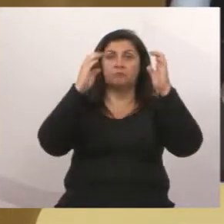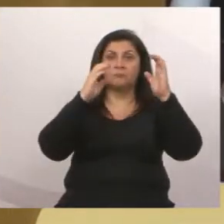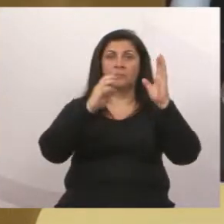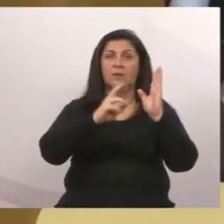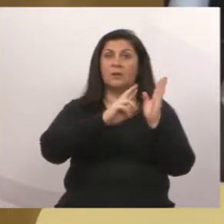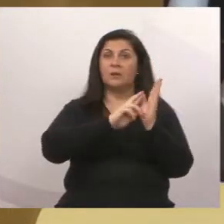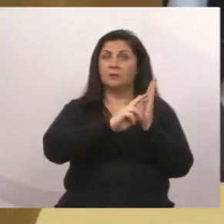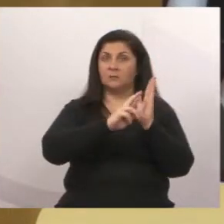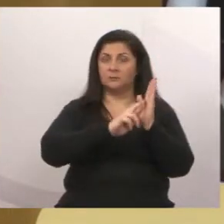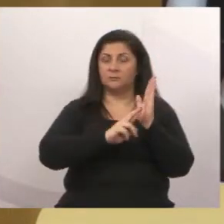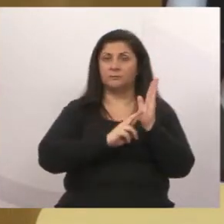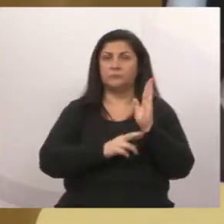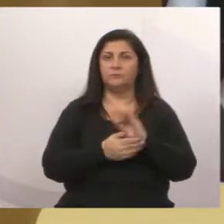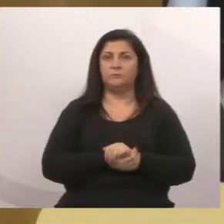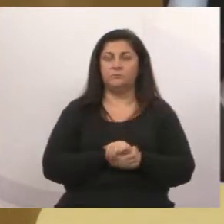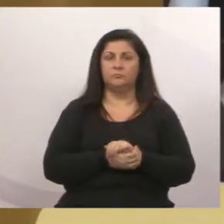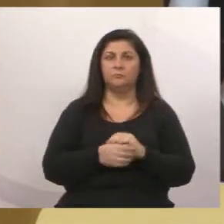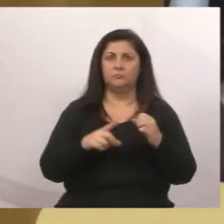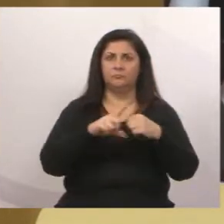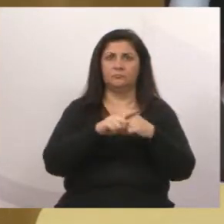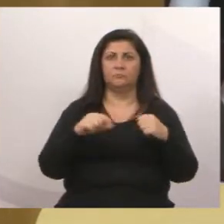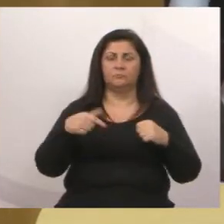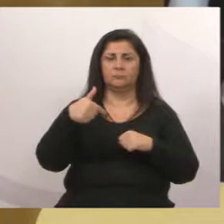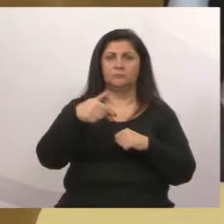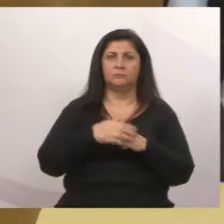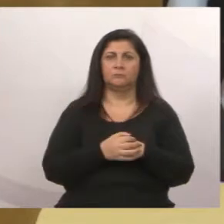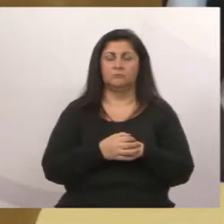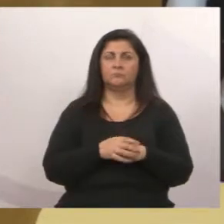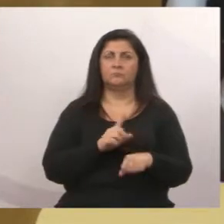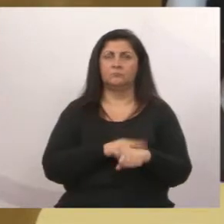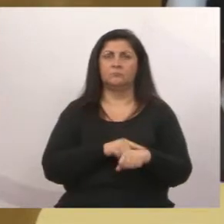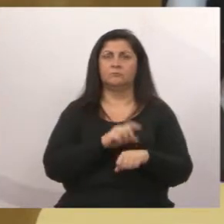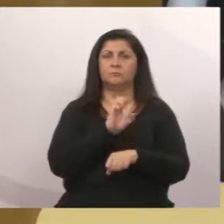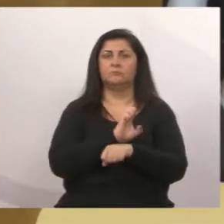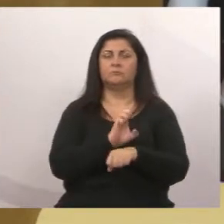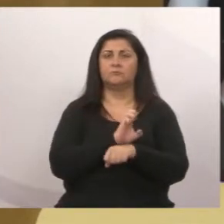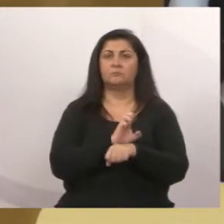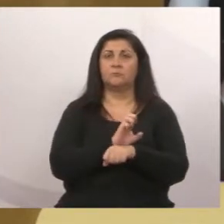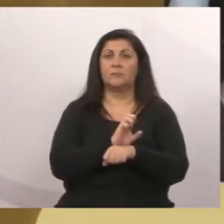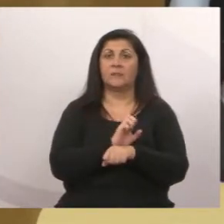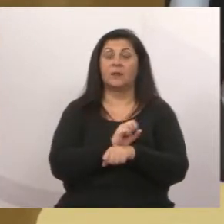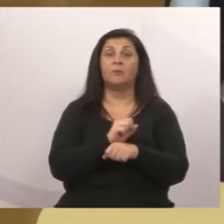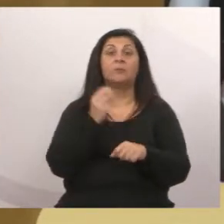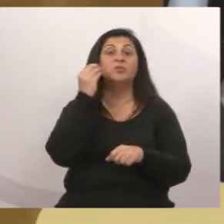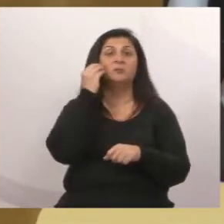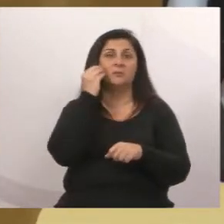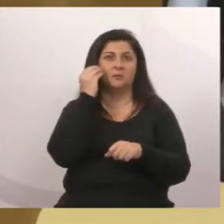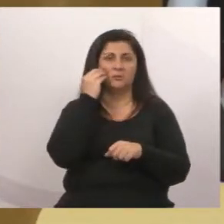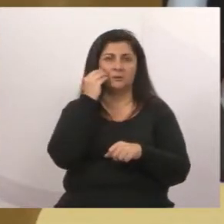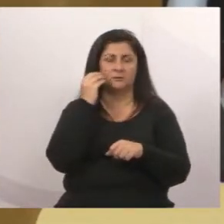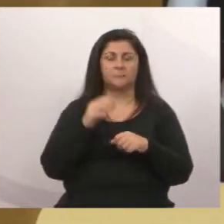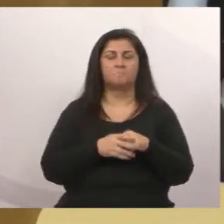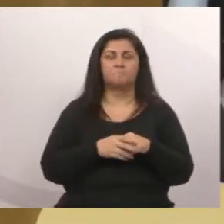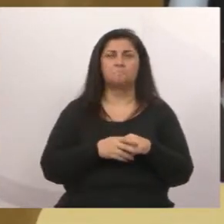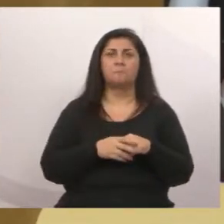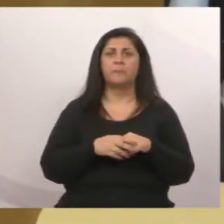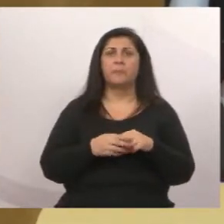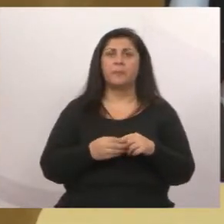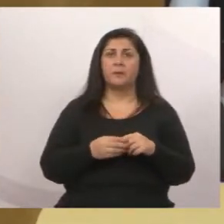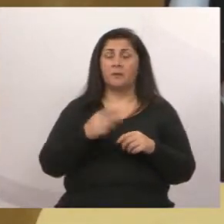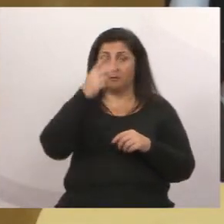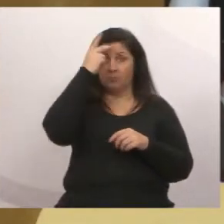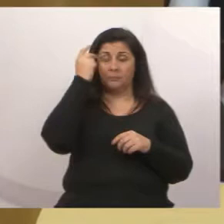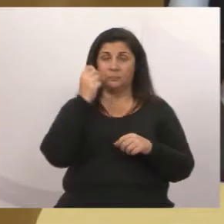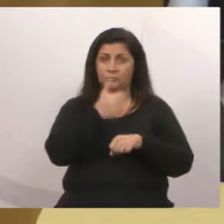estatutárias e funcionais. Artigo 7º. Durante o período de estágio probatório, o ocupante do cargo de controlador interno